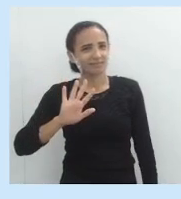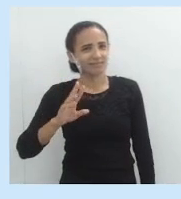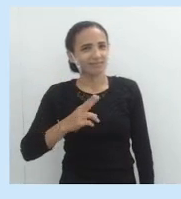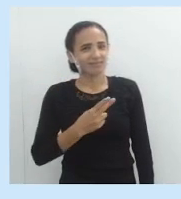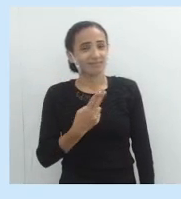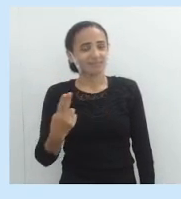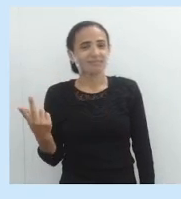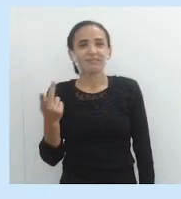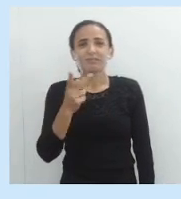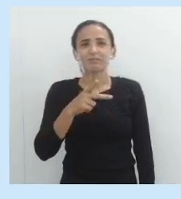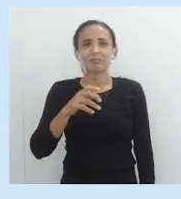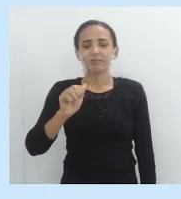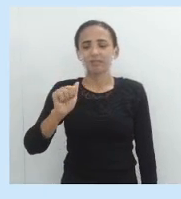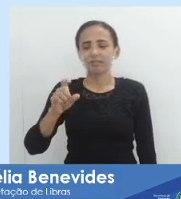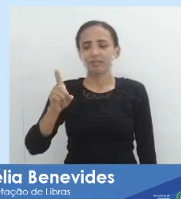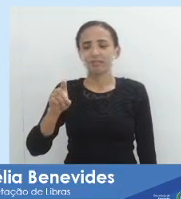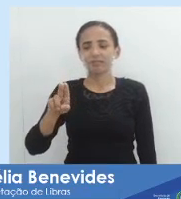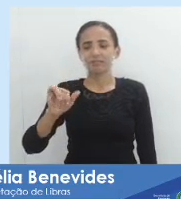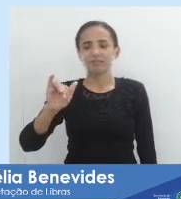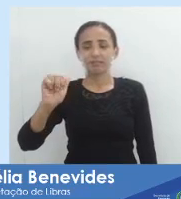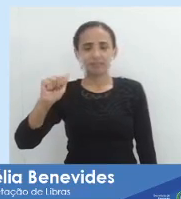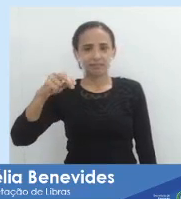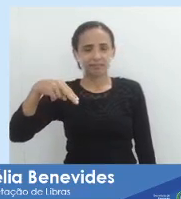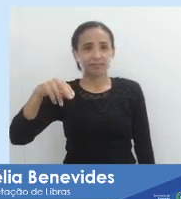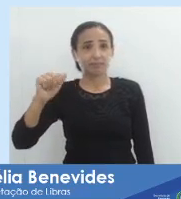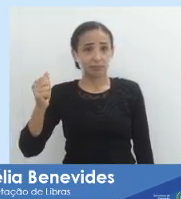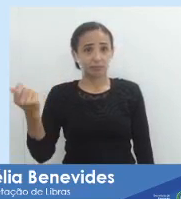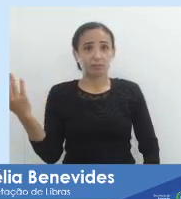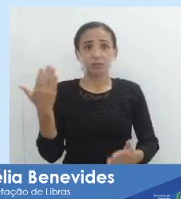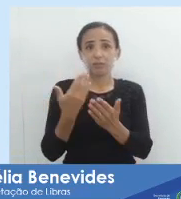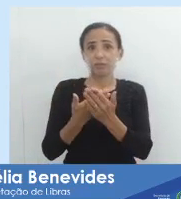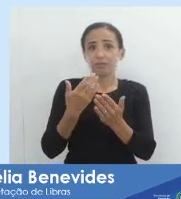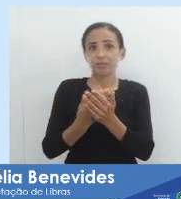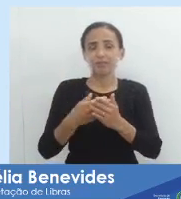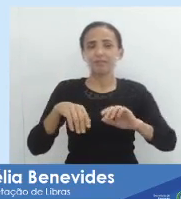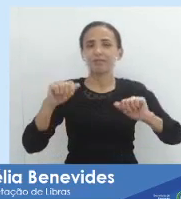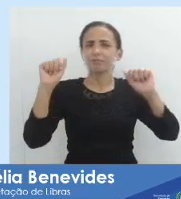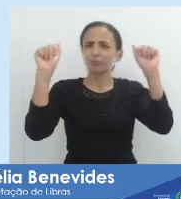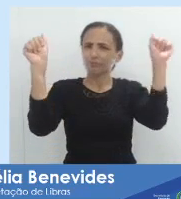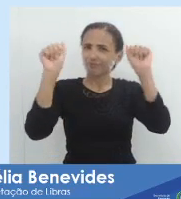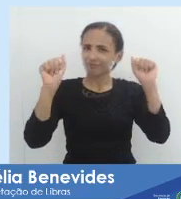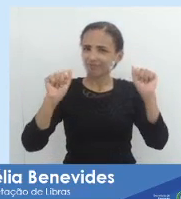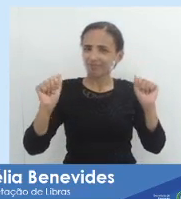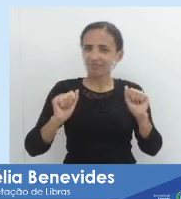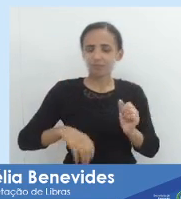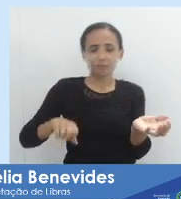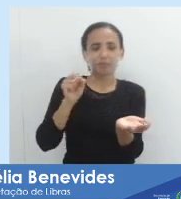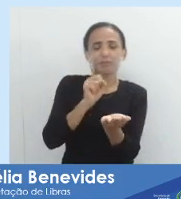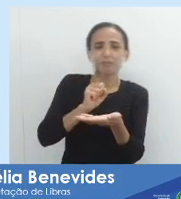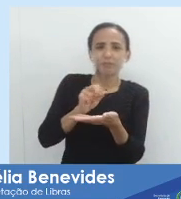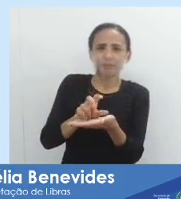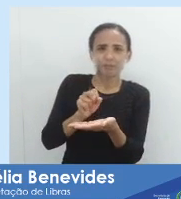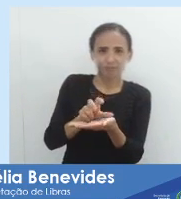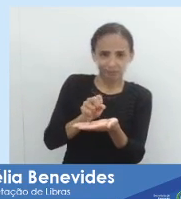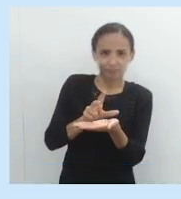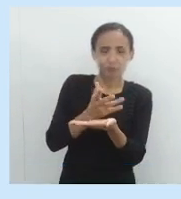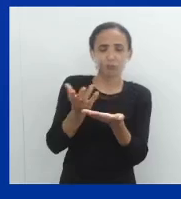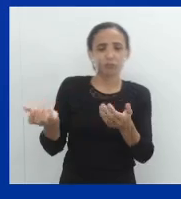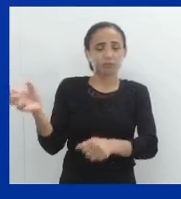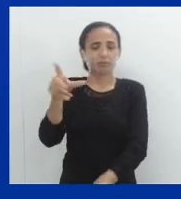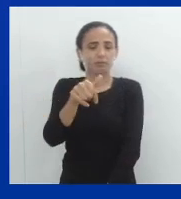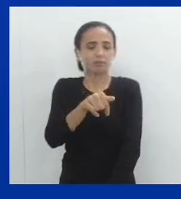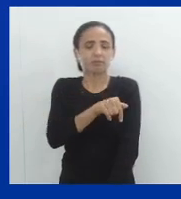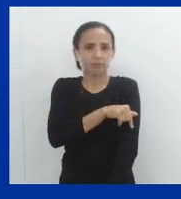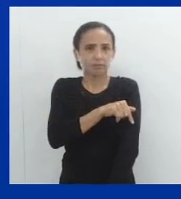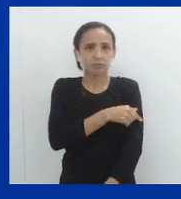eu sou a professora Adriana Freitas. Estamos começando mais uma aula de artes para o EducaPE para os 7º anos. Hoje vamos estudar a